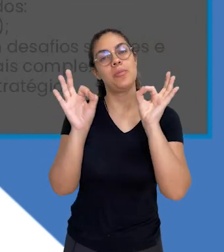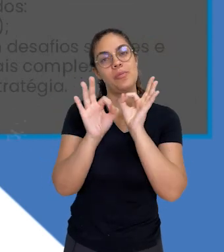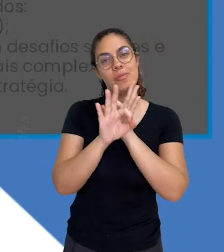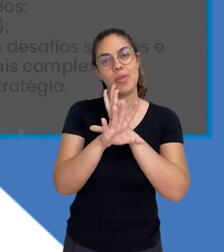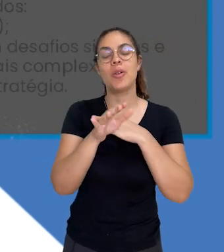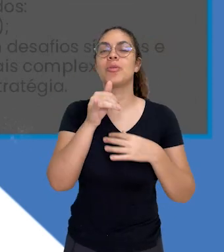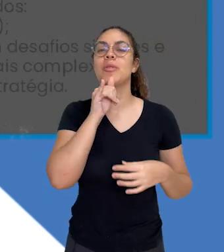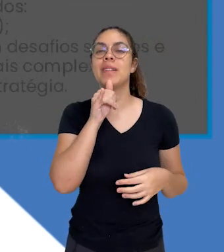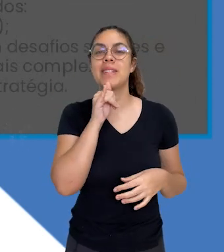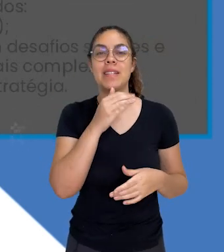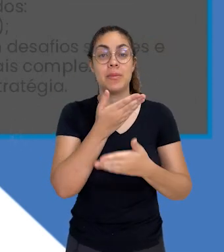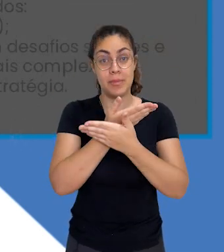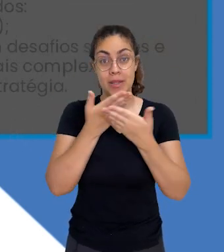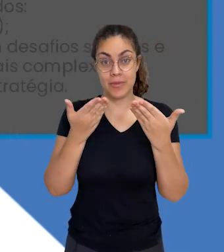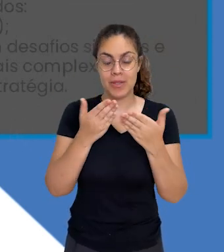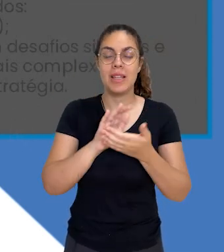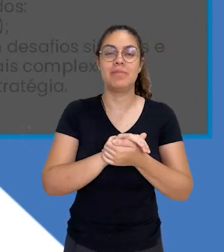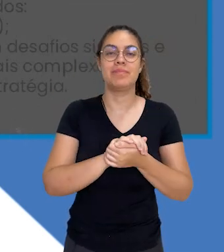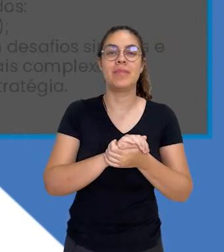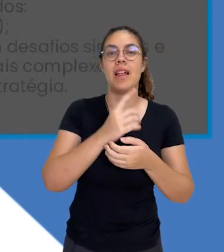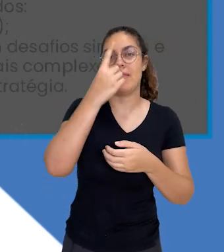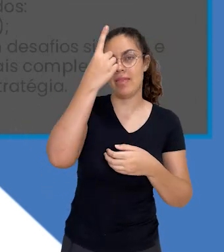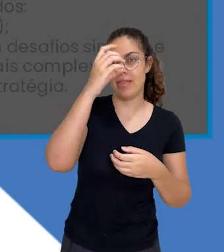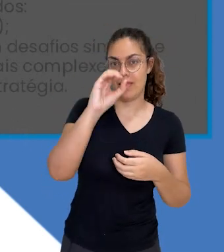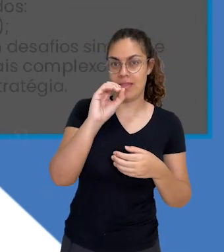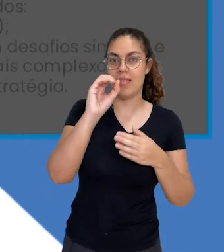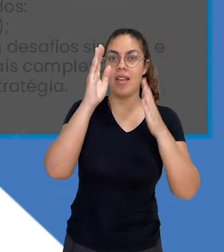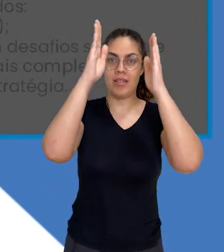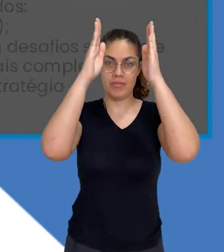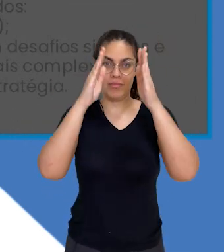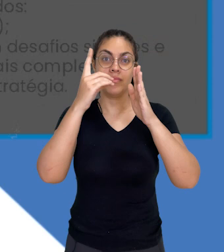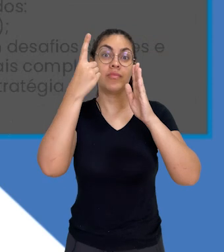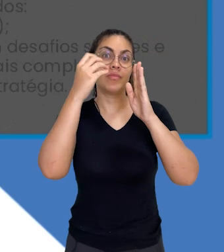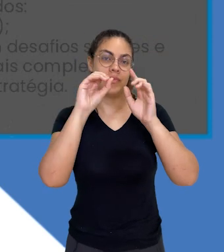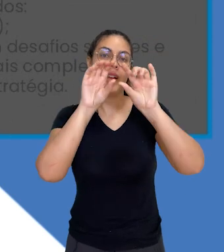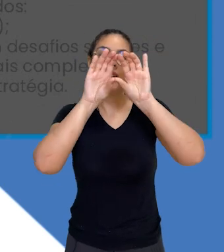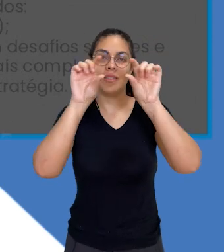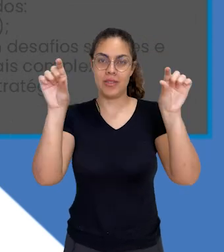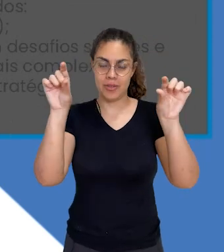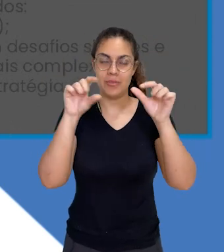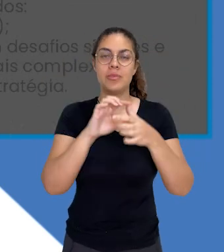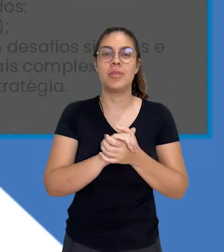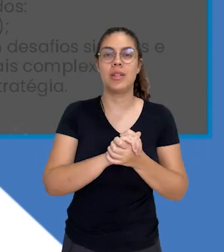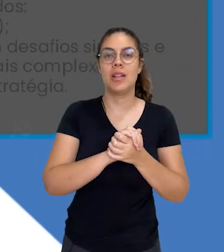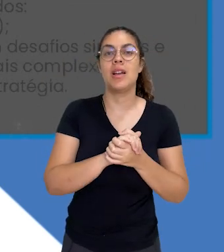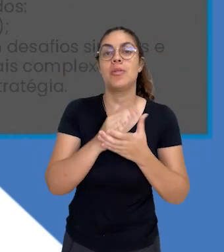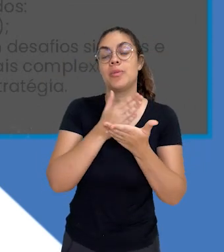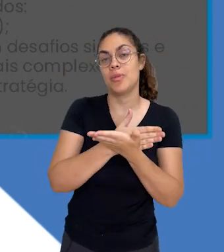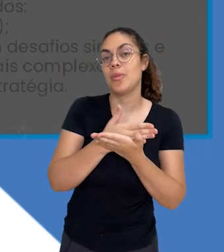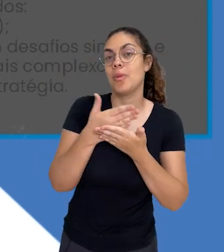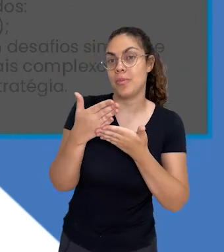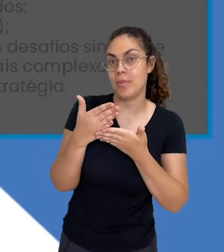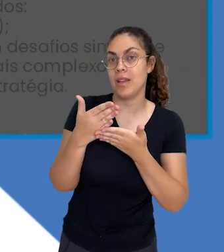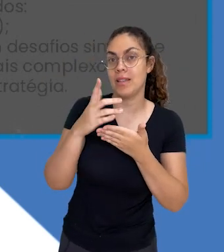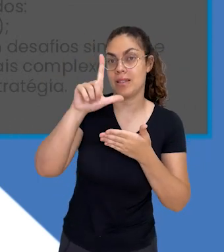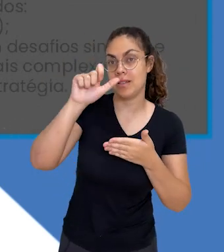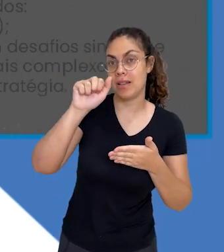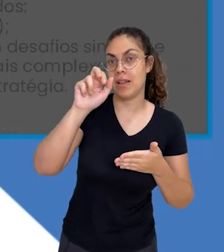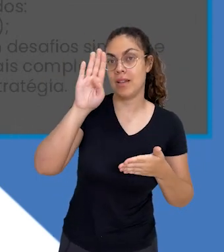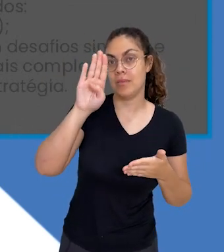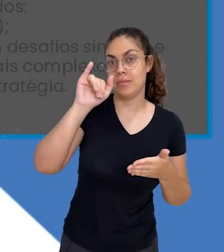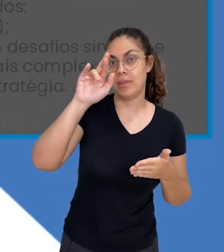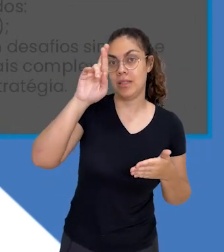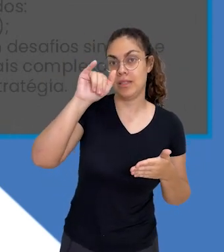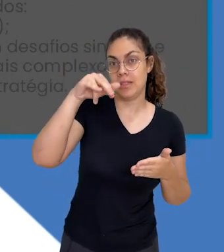aqui Prontinho para você usar eu coloquei uma grade de 10 por 10 um ponto específico da grade é o ponto de entrada desse labirinto